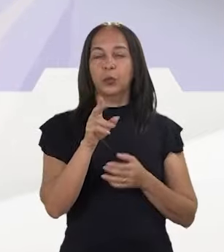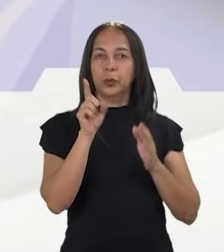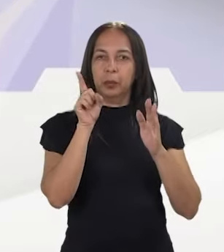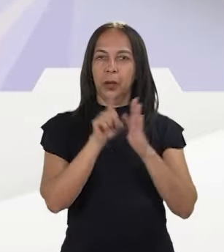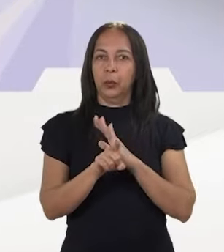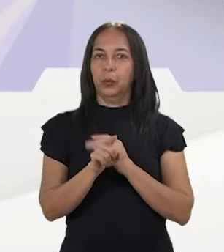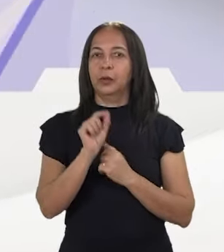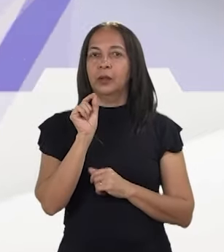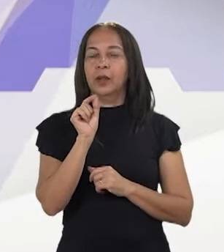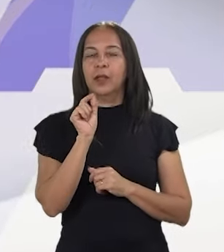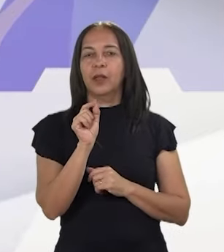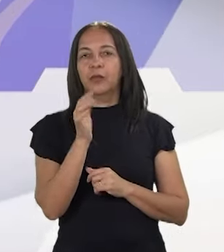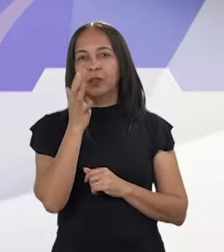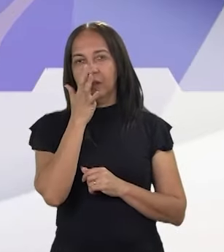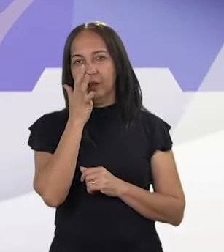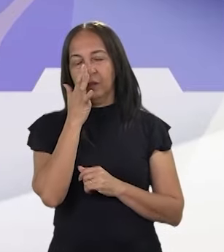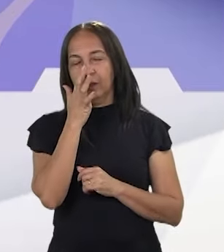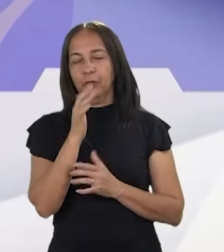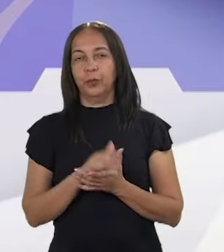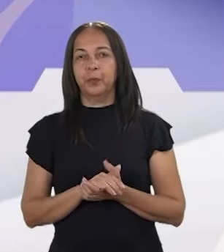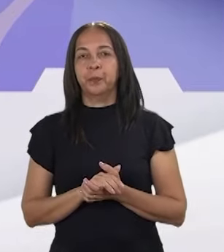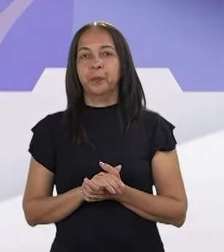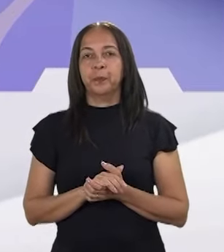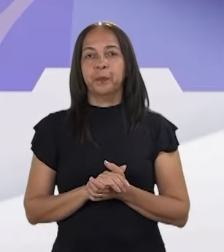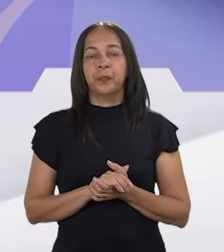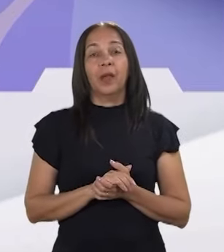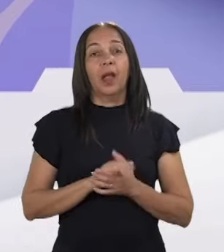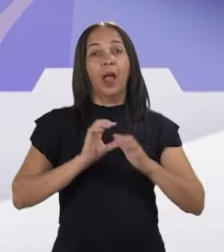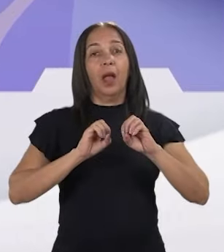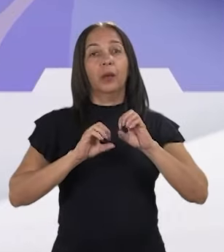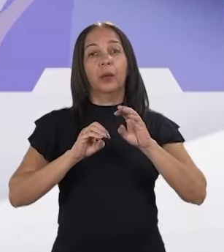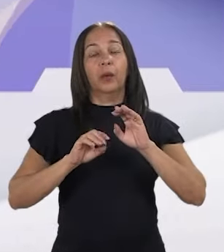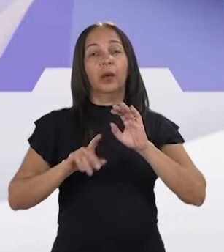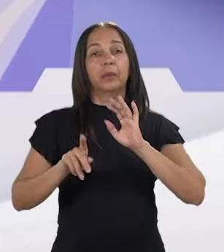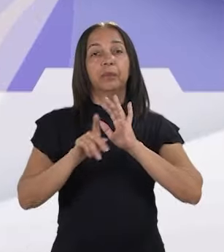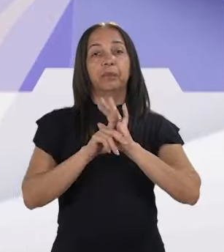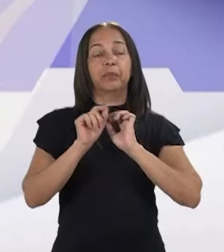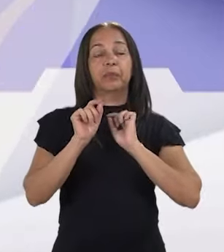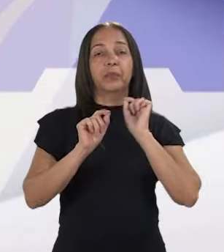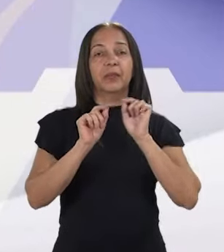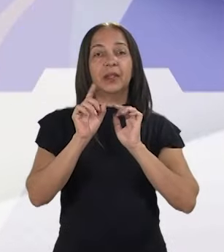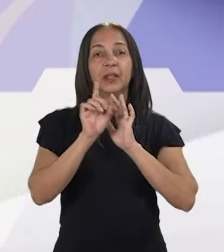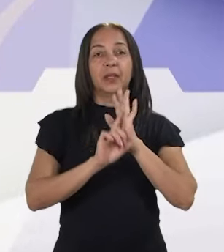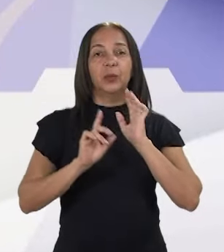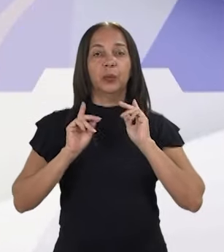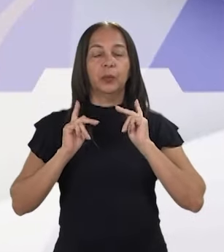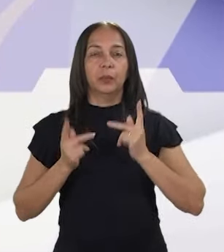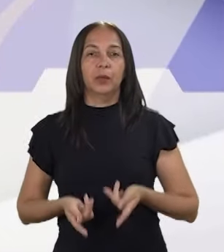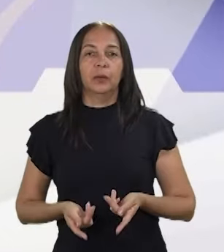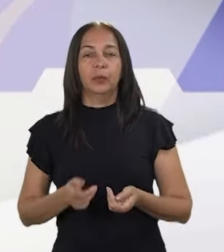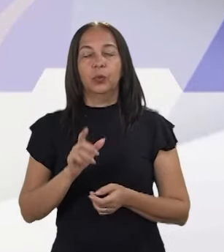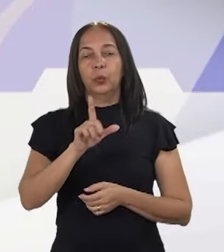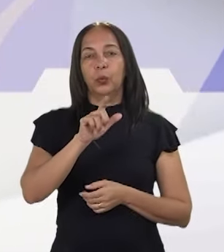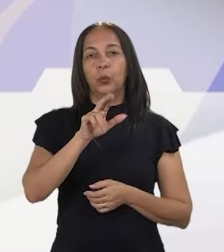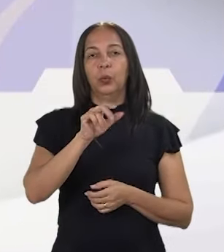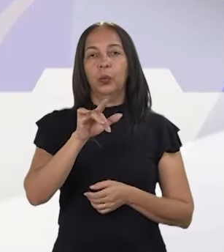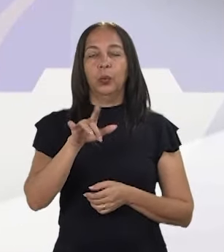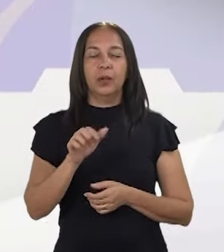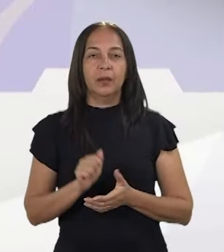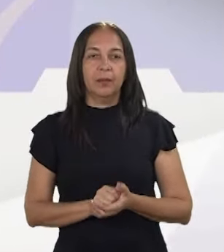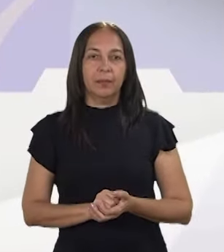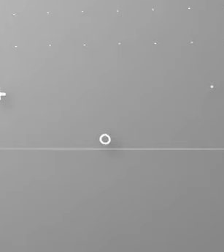e Paloma Saldanha respondem a uma pergunta enviada por quem acompanha o nosso programa é o momento do quadro Educar para os direitos humanos com